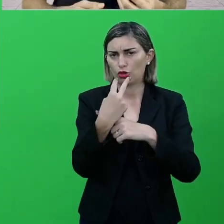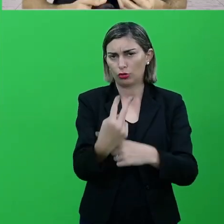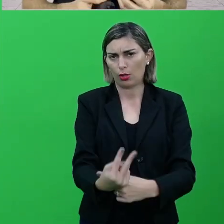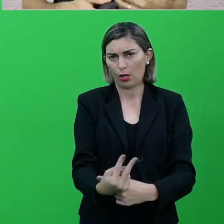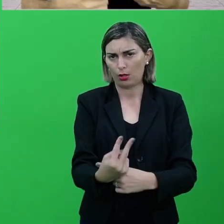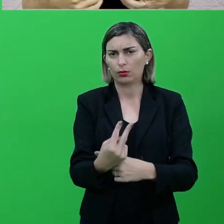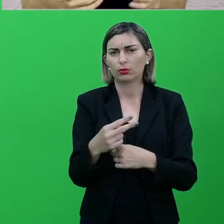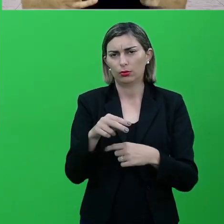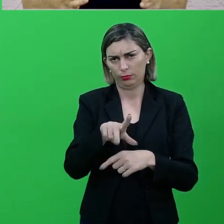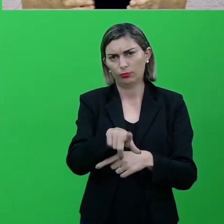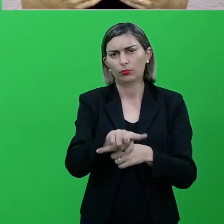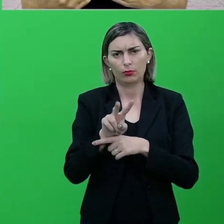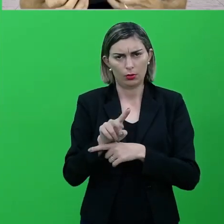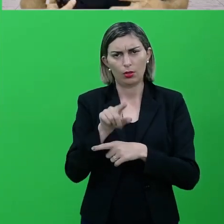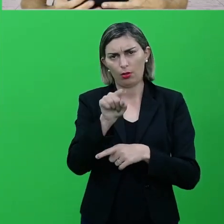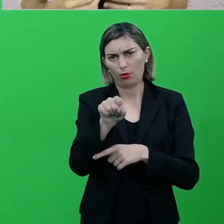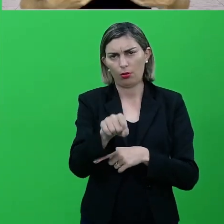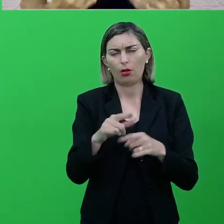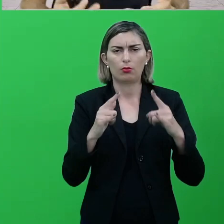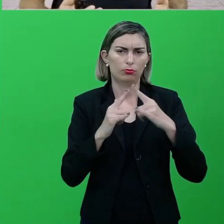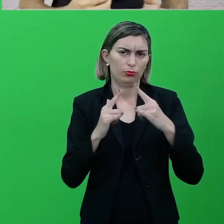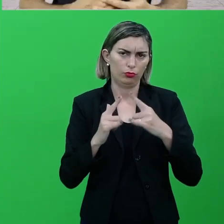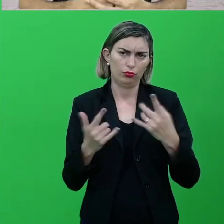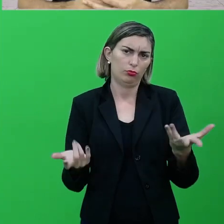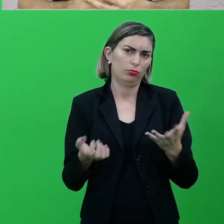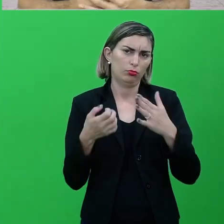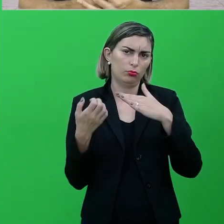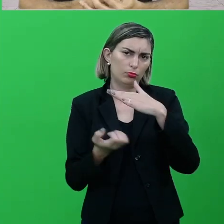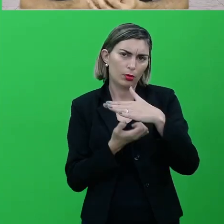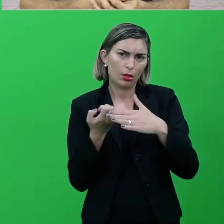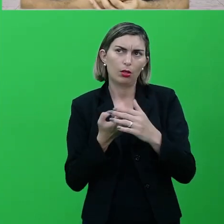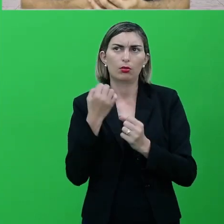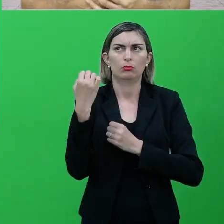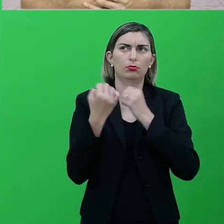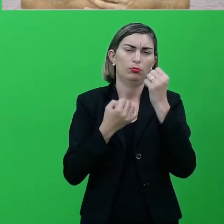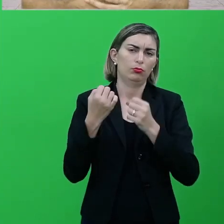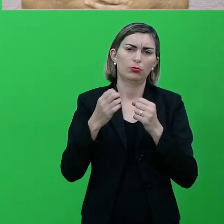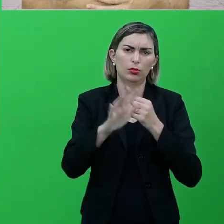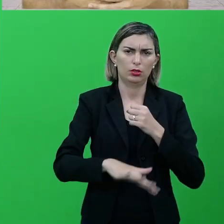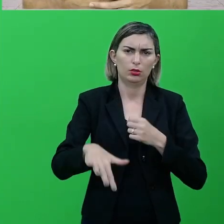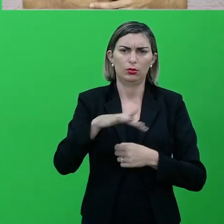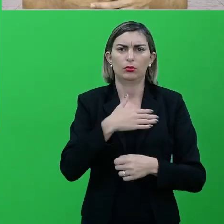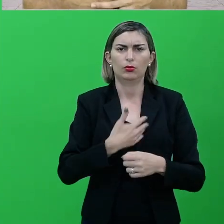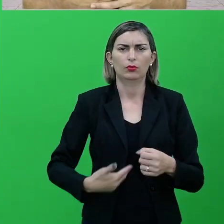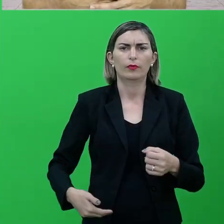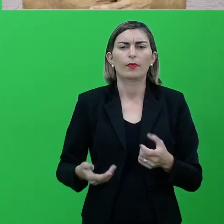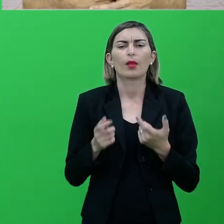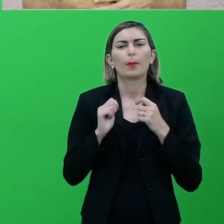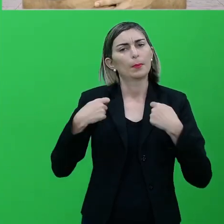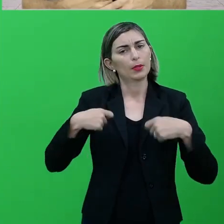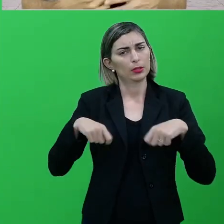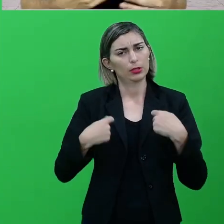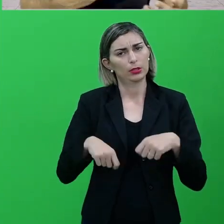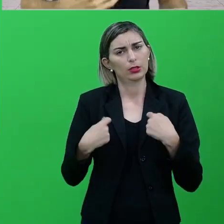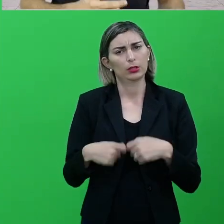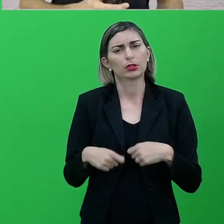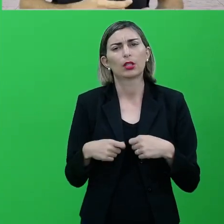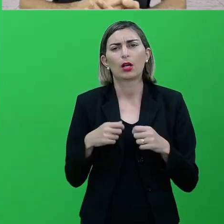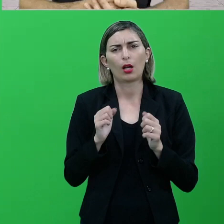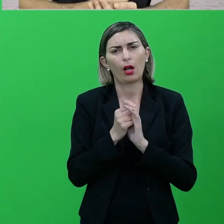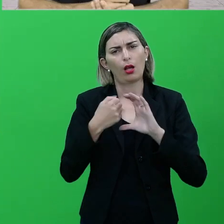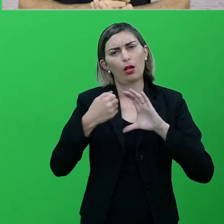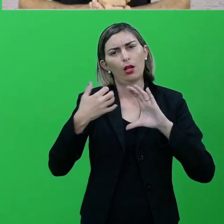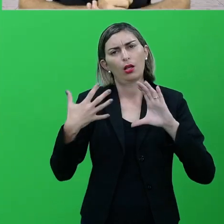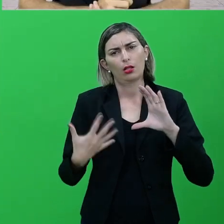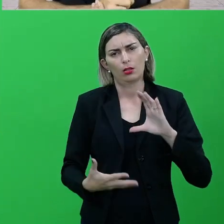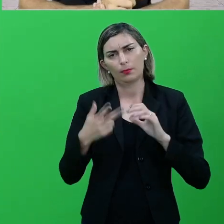organização, né, e essa segunda parte é muito importante no setor público, a gente precisa considerar, por exemplo, as características